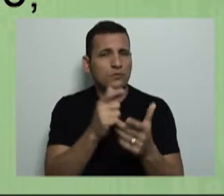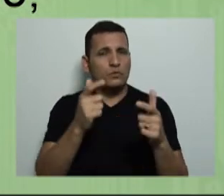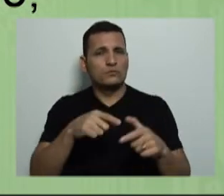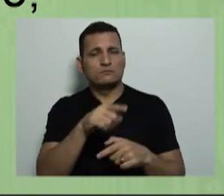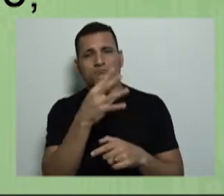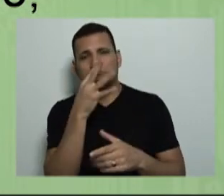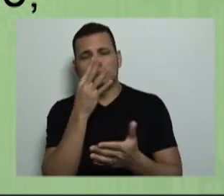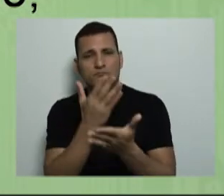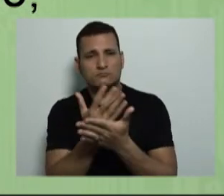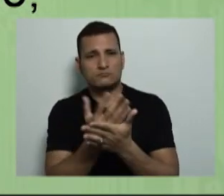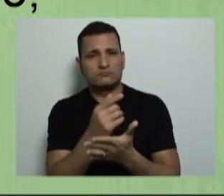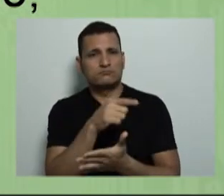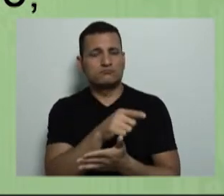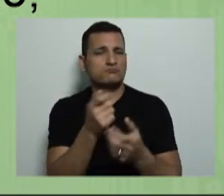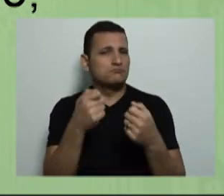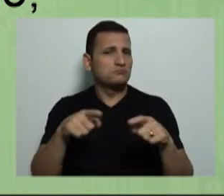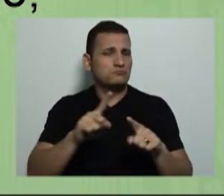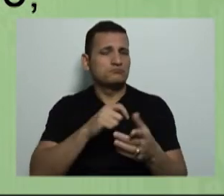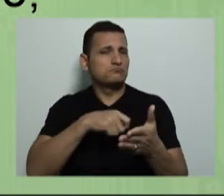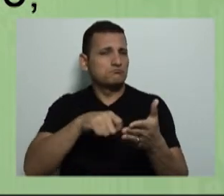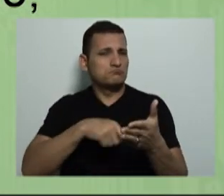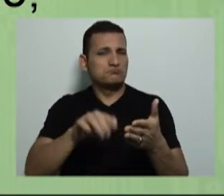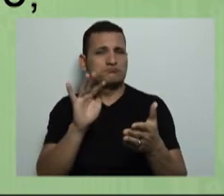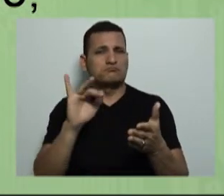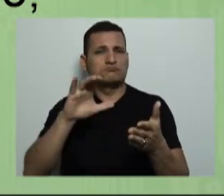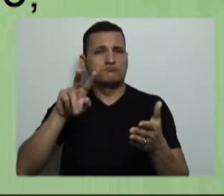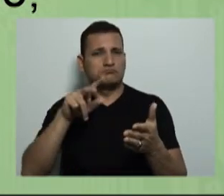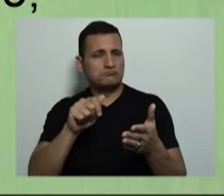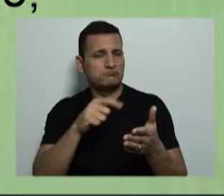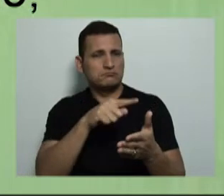aulas, ele não vai precisar preencher essa ficha de cadastro.